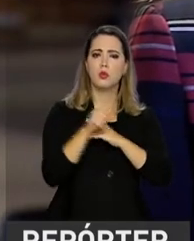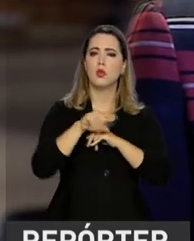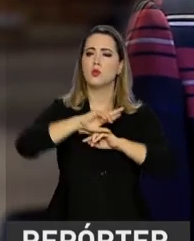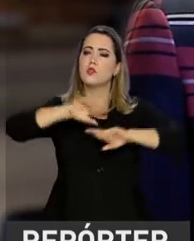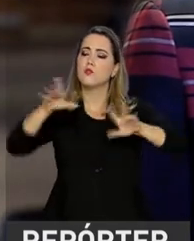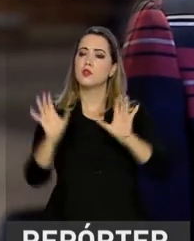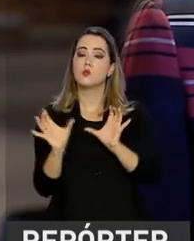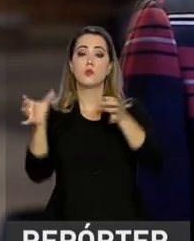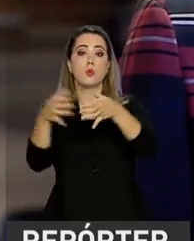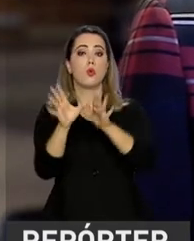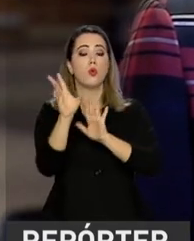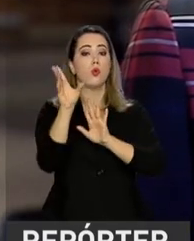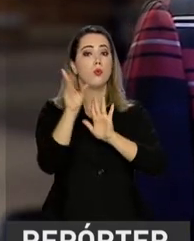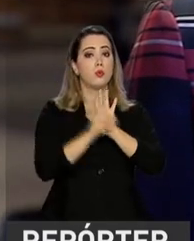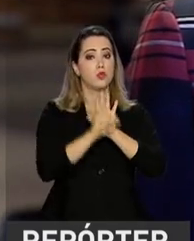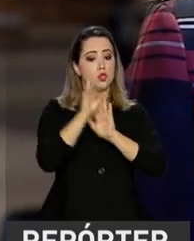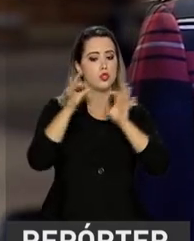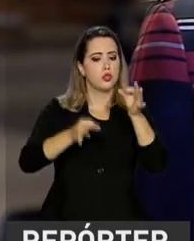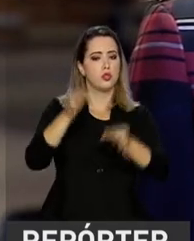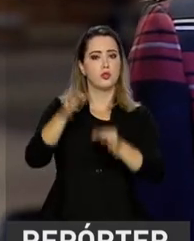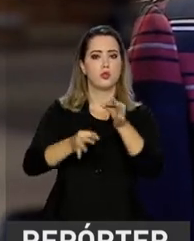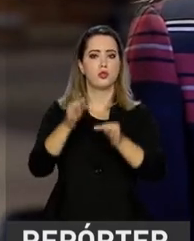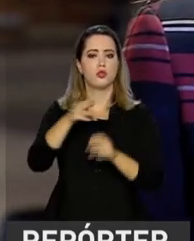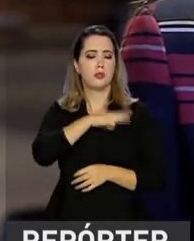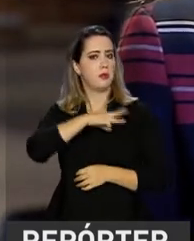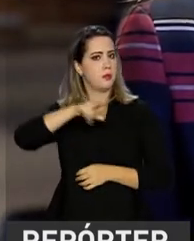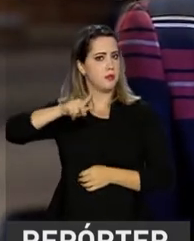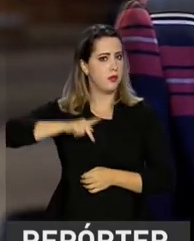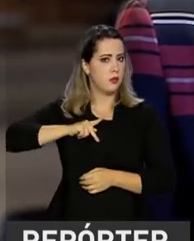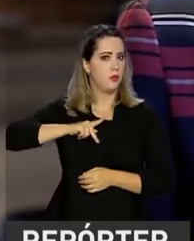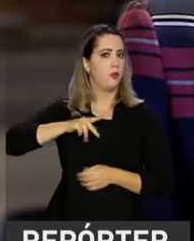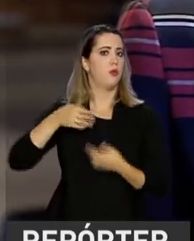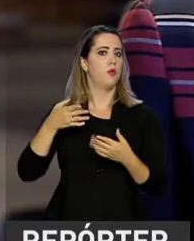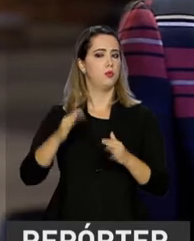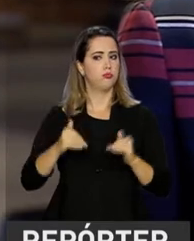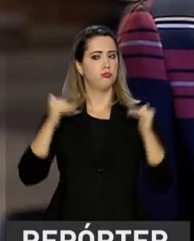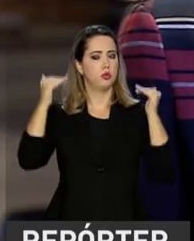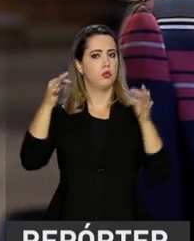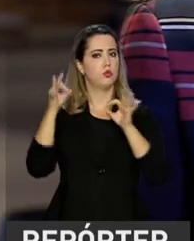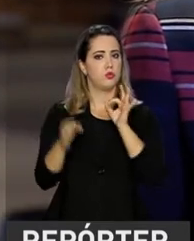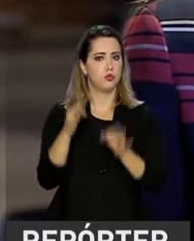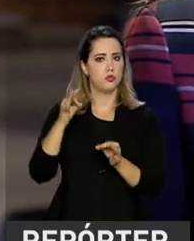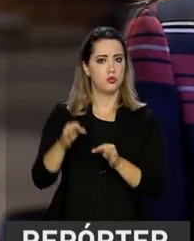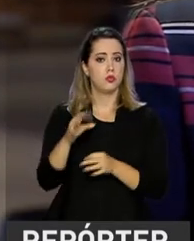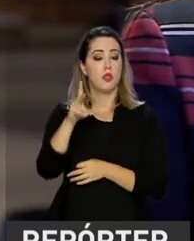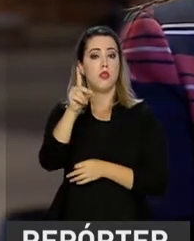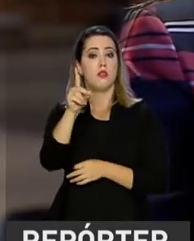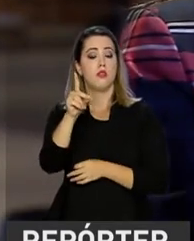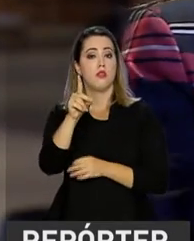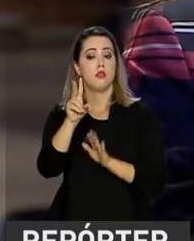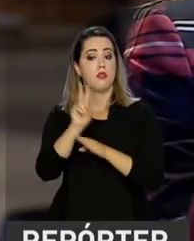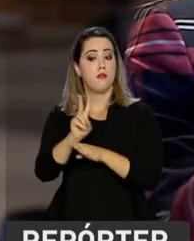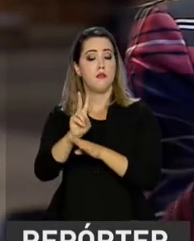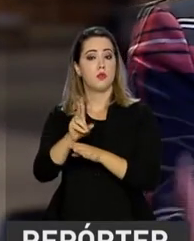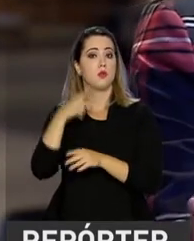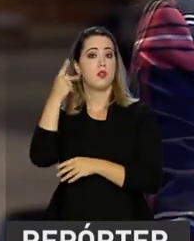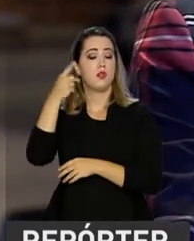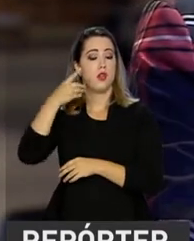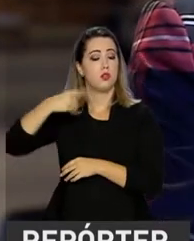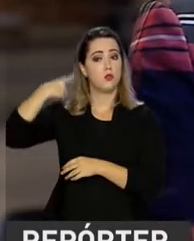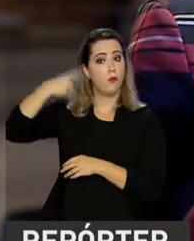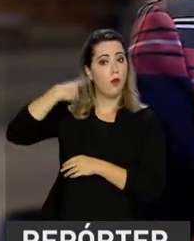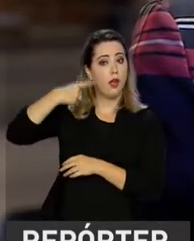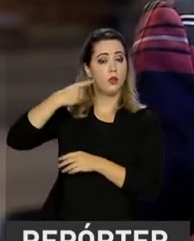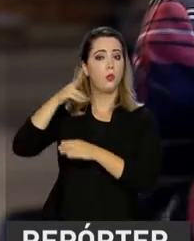jurídicas como ministério público magistratura a defensoria pública buscando estimular a cultura direitos